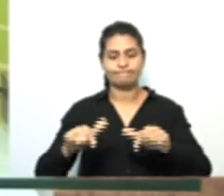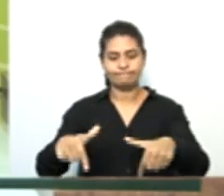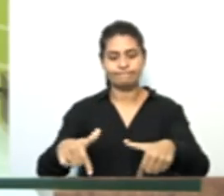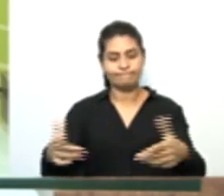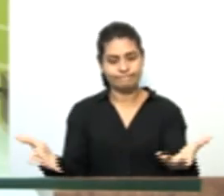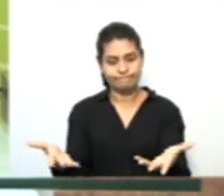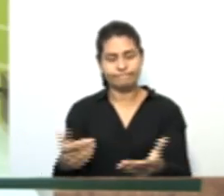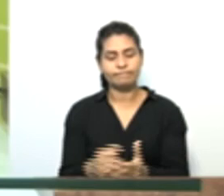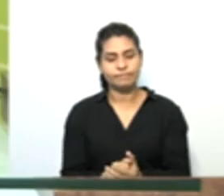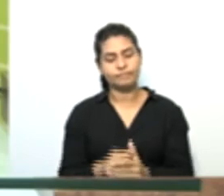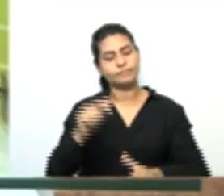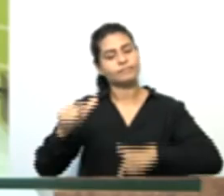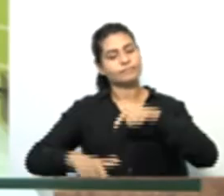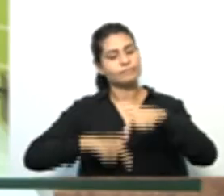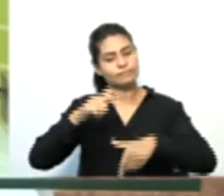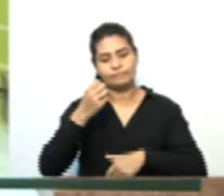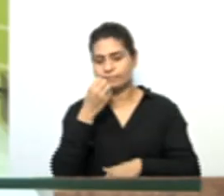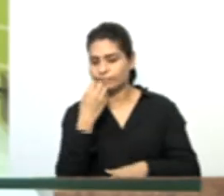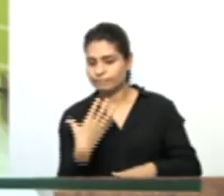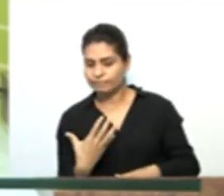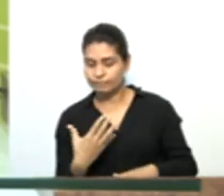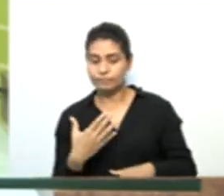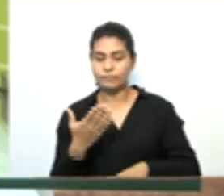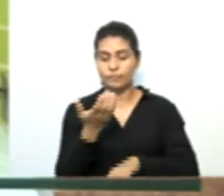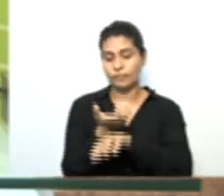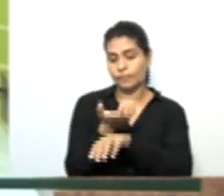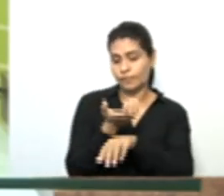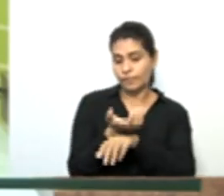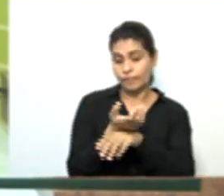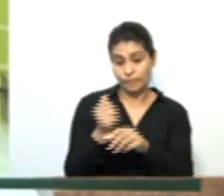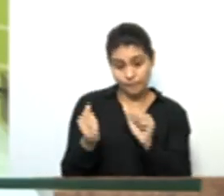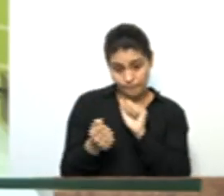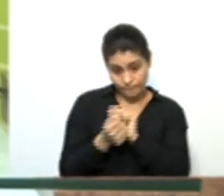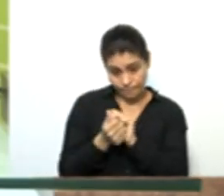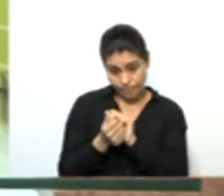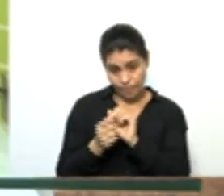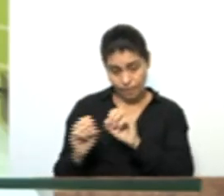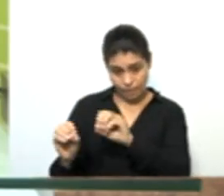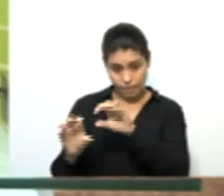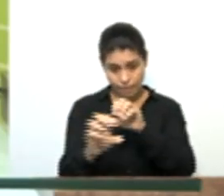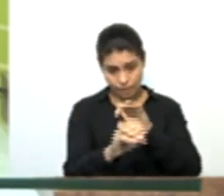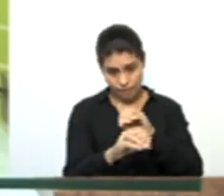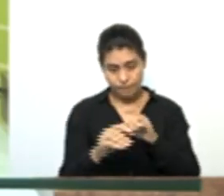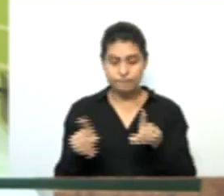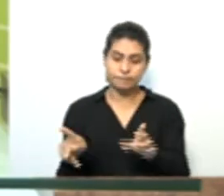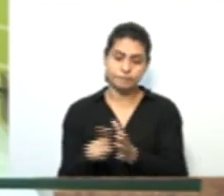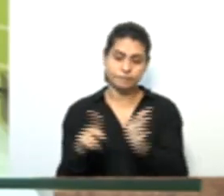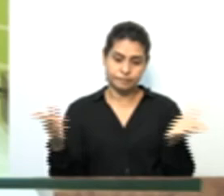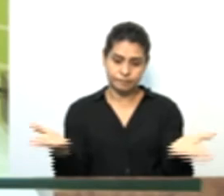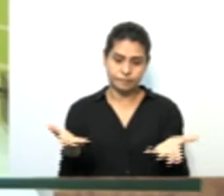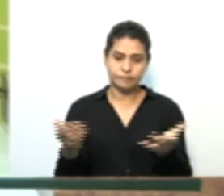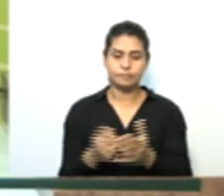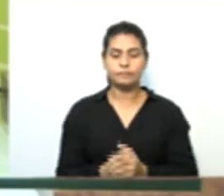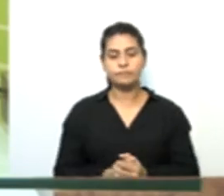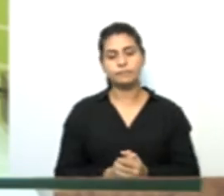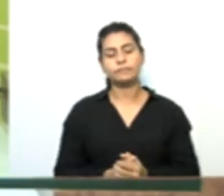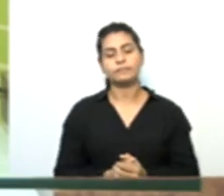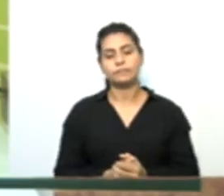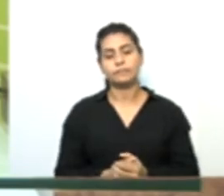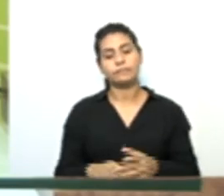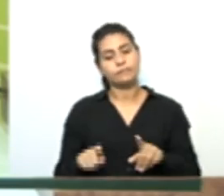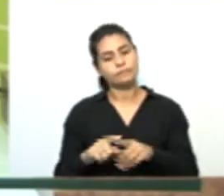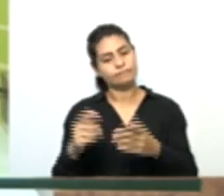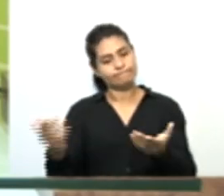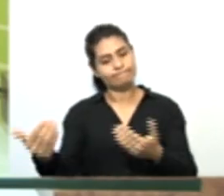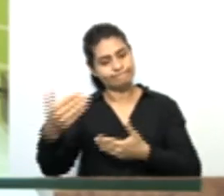certificados. Foi um trabalho muito bom da disciplina que trabalhamos juntos, disciplina de ramos do cooperativismo. A